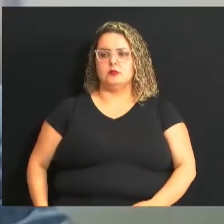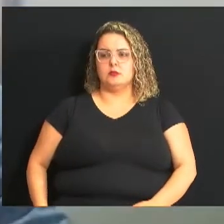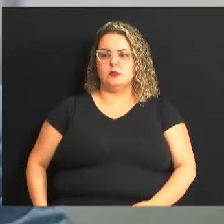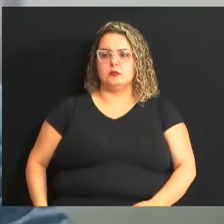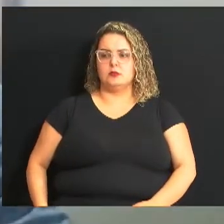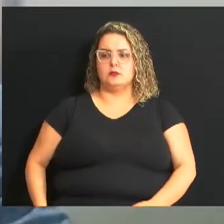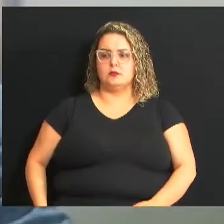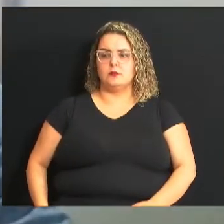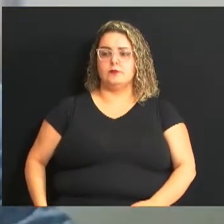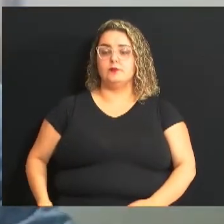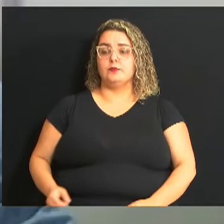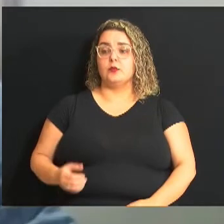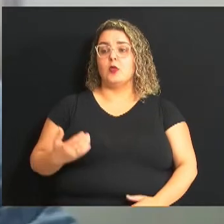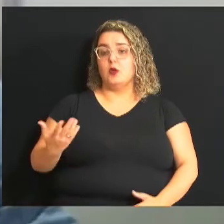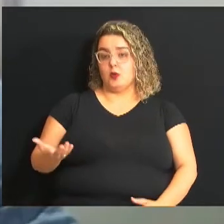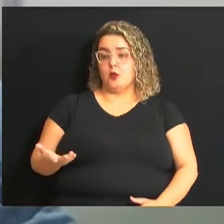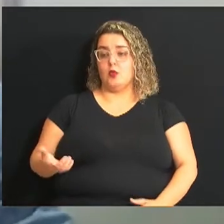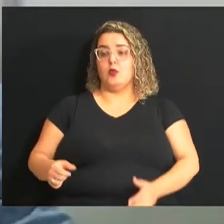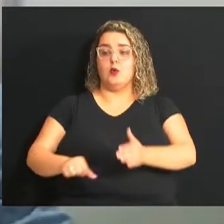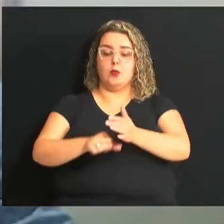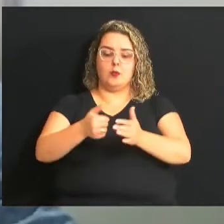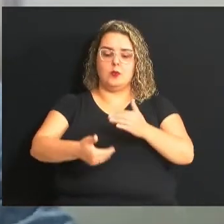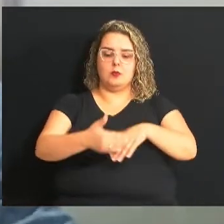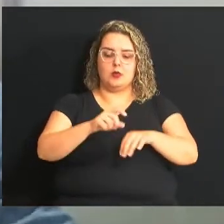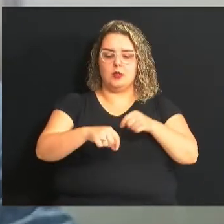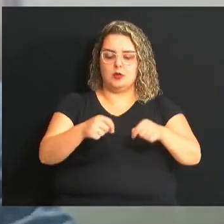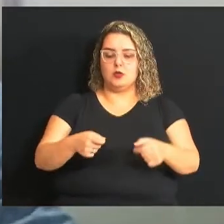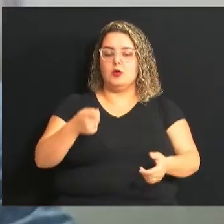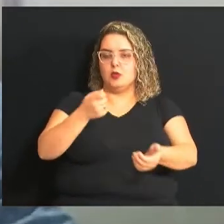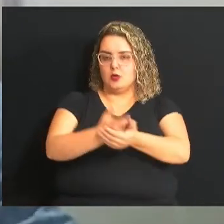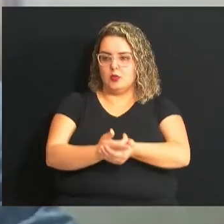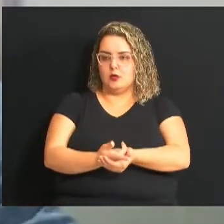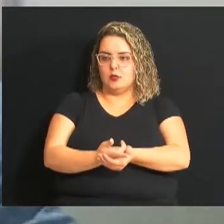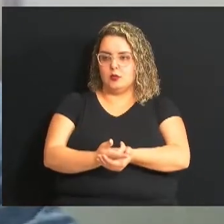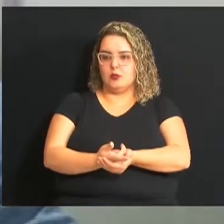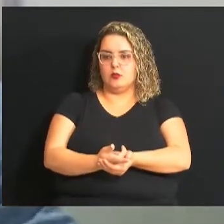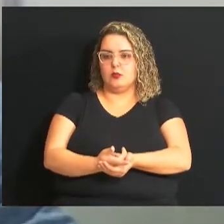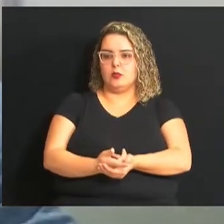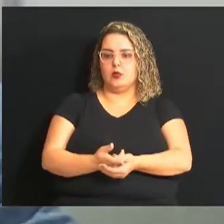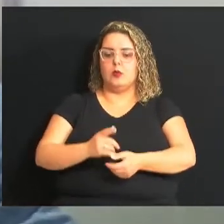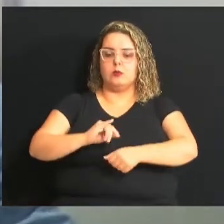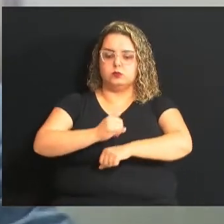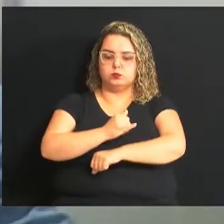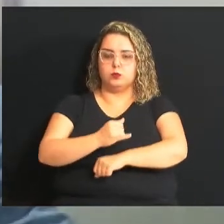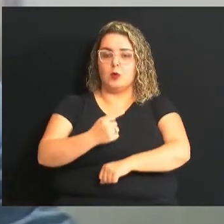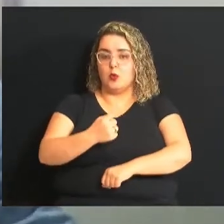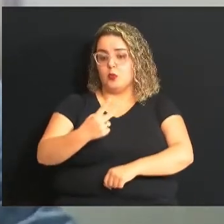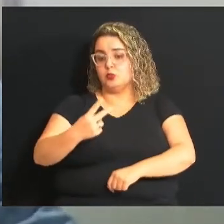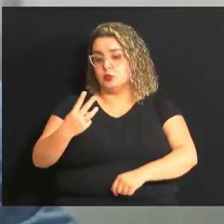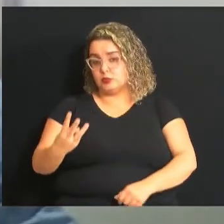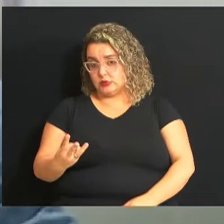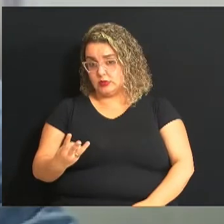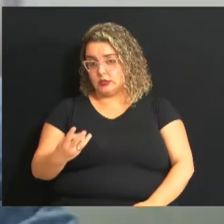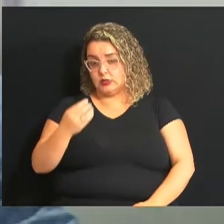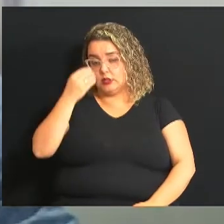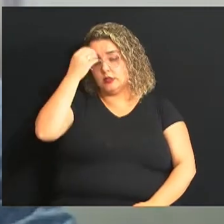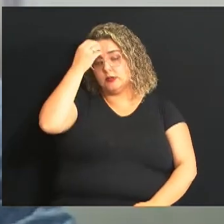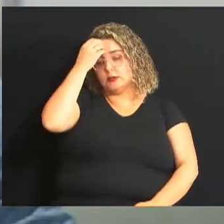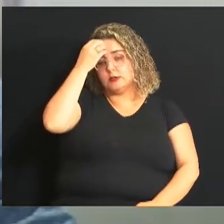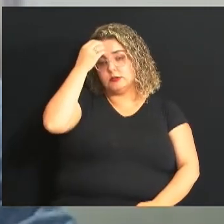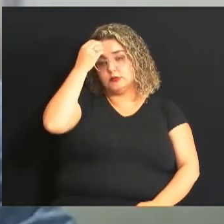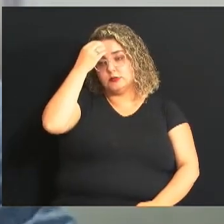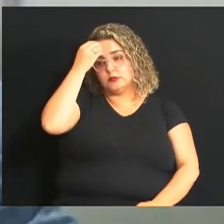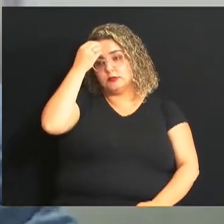que assim, conforme o primeiro tênis que você compra e você está com principalmente um grau de obesidade 1, 2, 3, né, ou seja, uma carga, com um